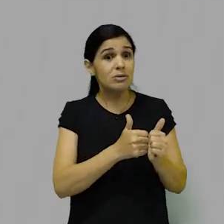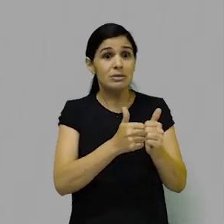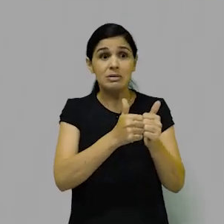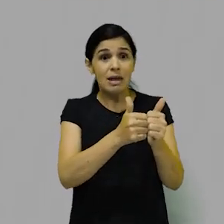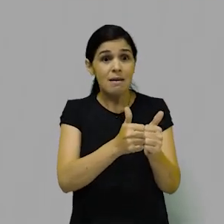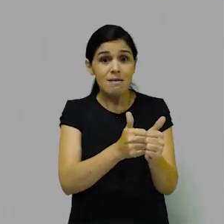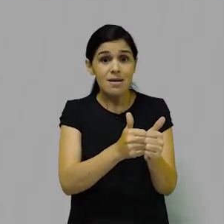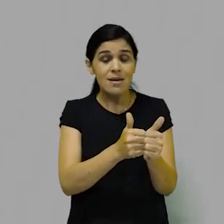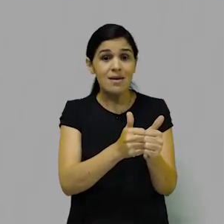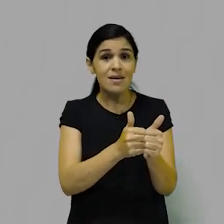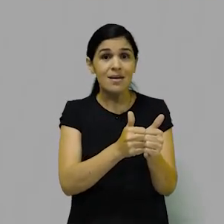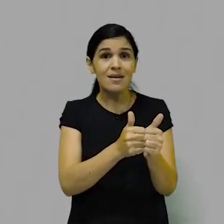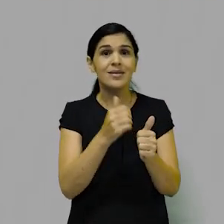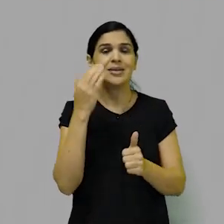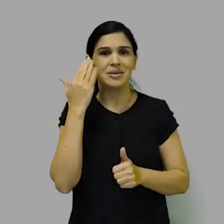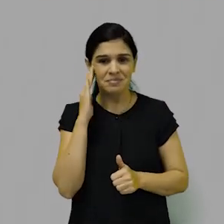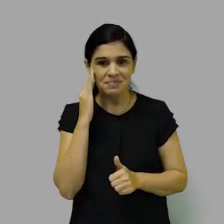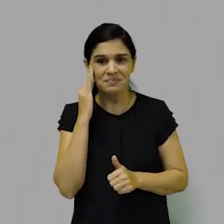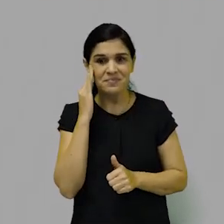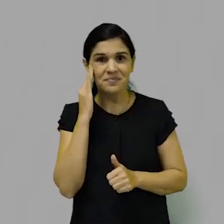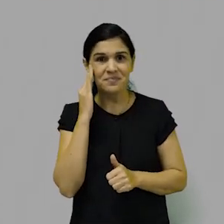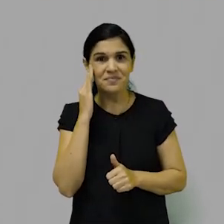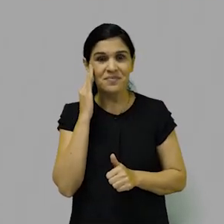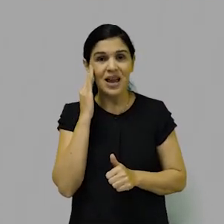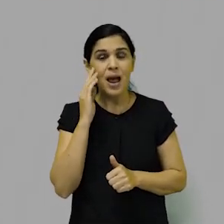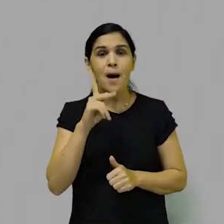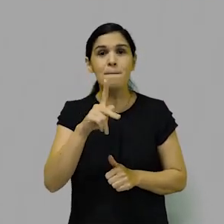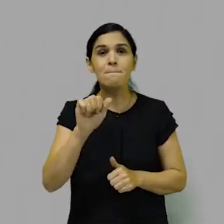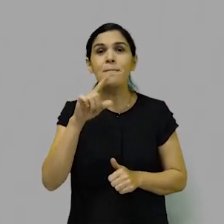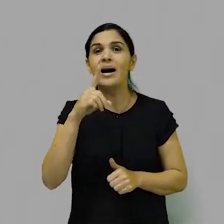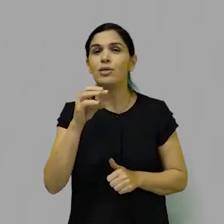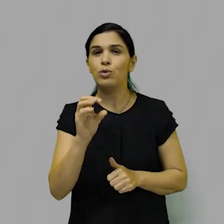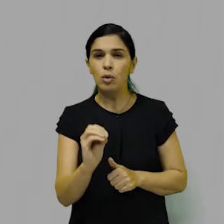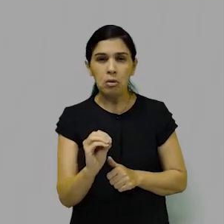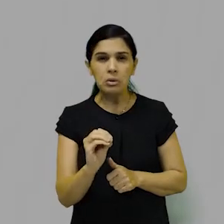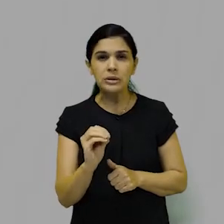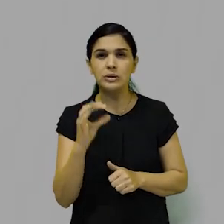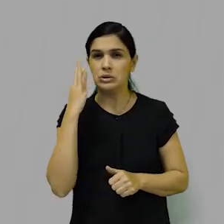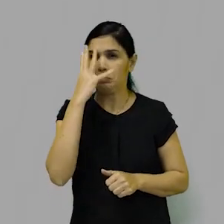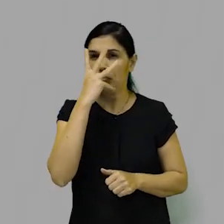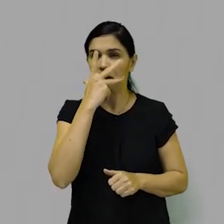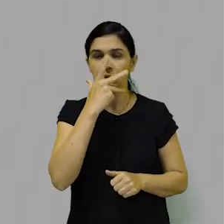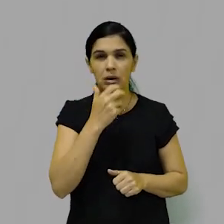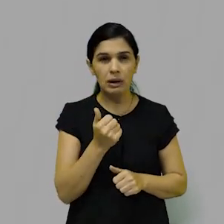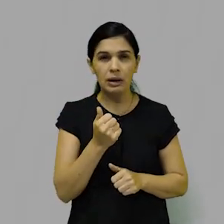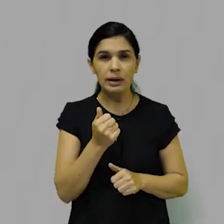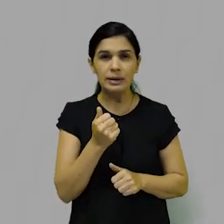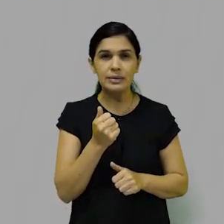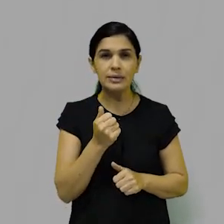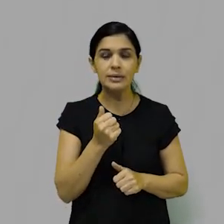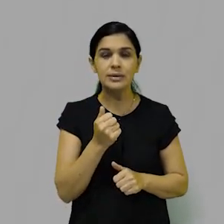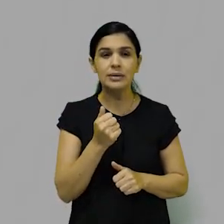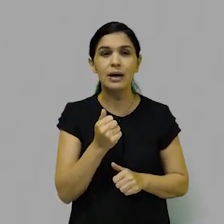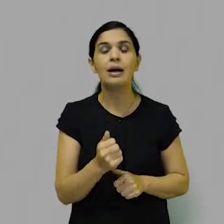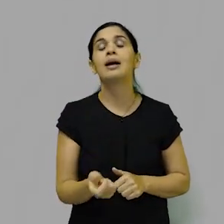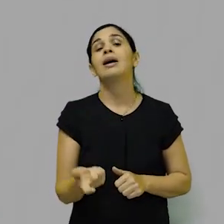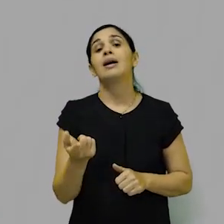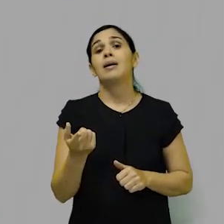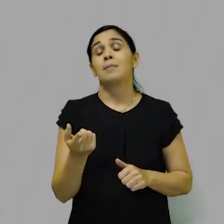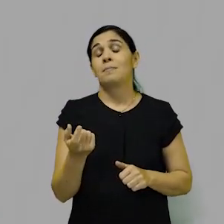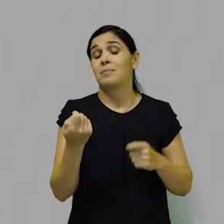que a sociedade nos impõe. Porque esses padrões, por trás desses padrões, existem um mercado que